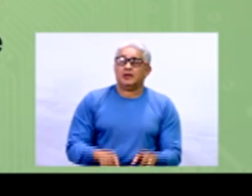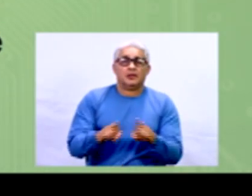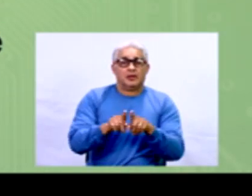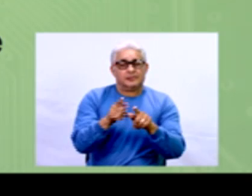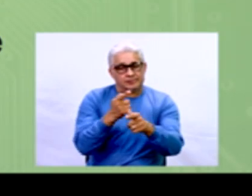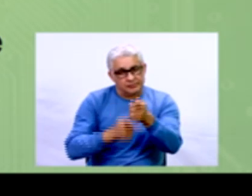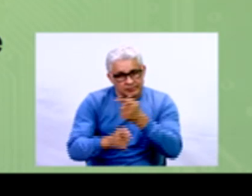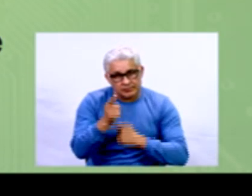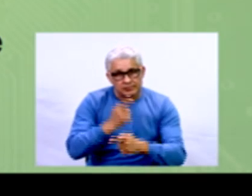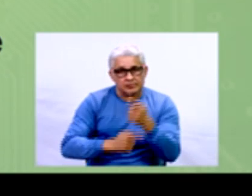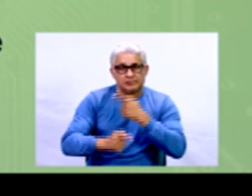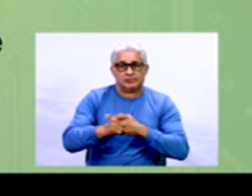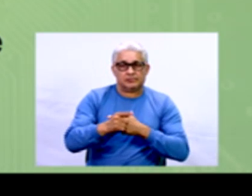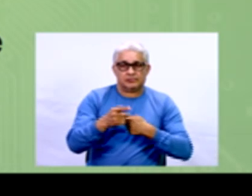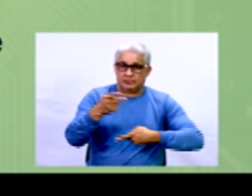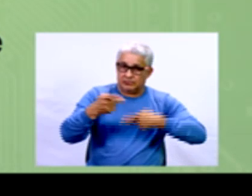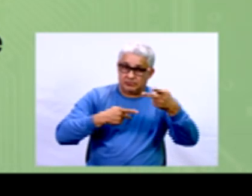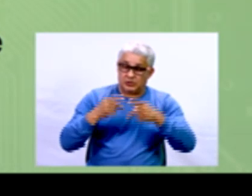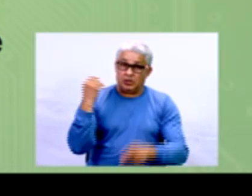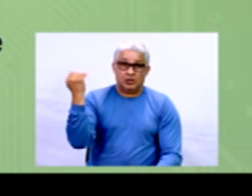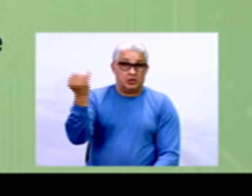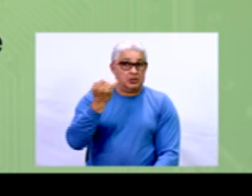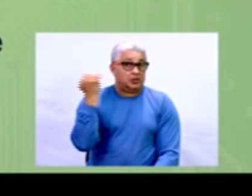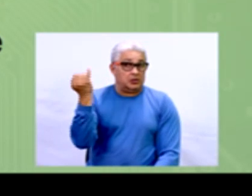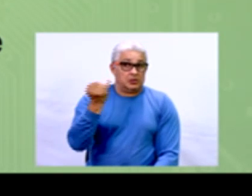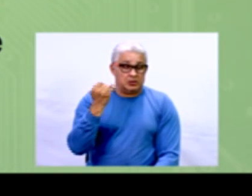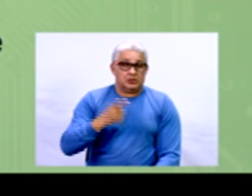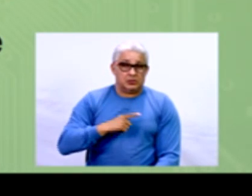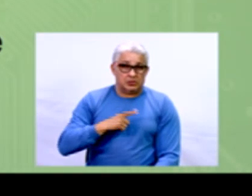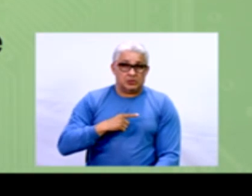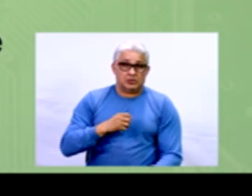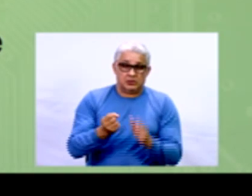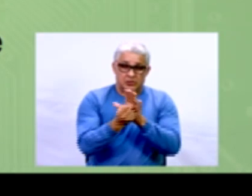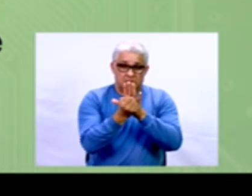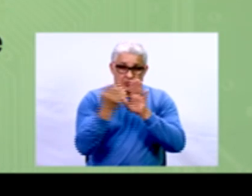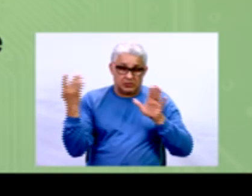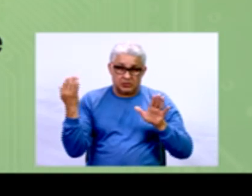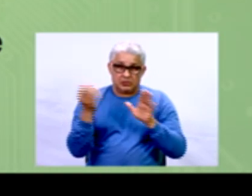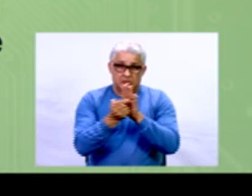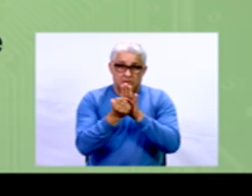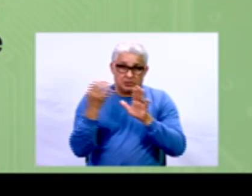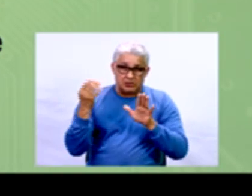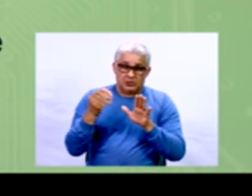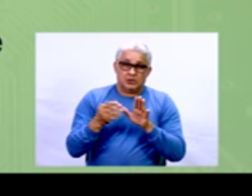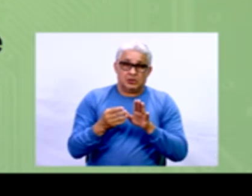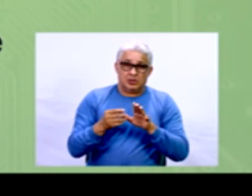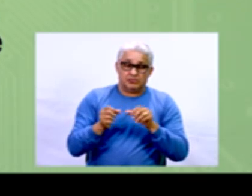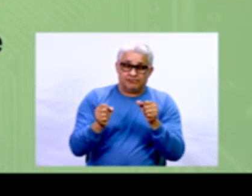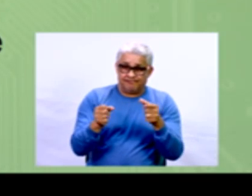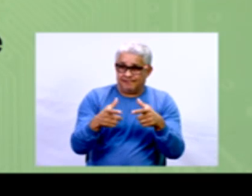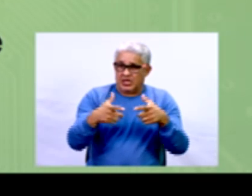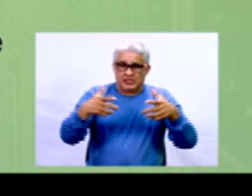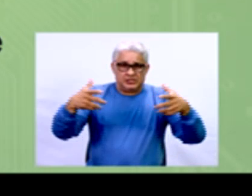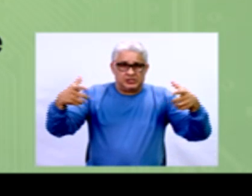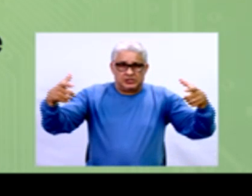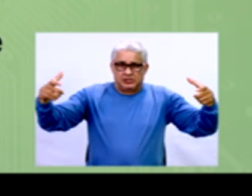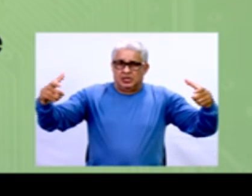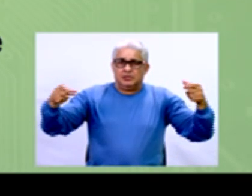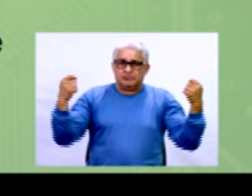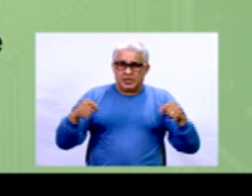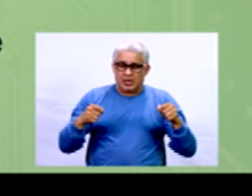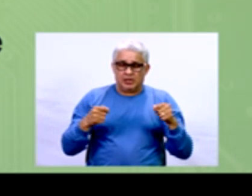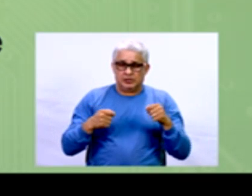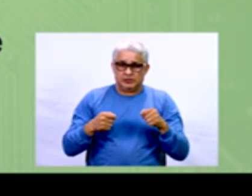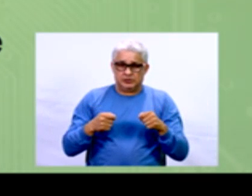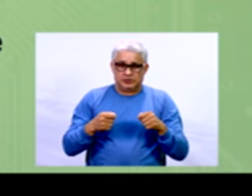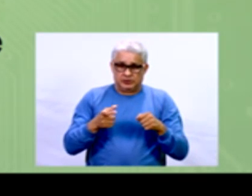de projetos, isso aqui é importantíssimo, porque quando eu tenho uma aplicação multimídia, ela é ampla, então eu tenho que estar muito em cima